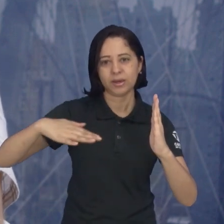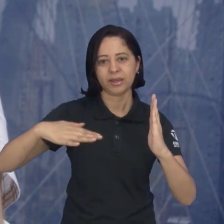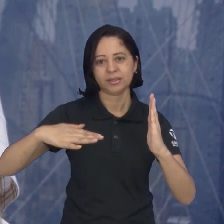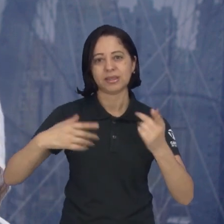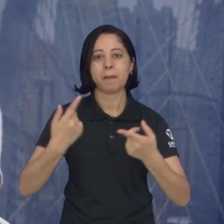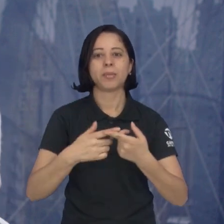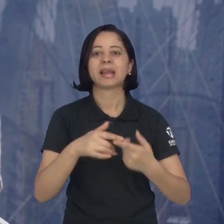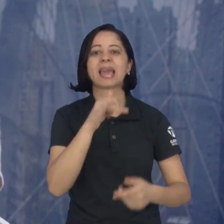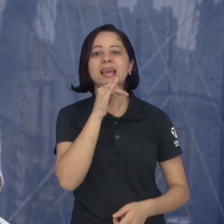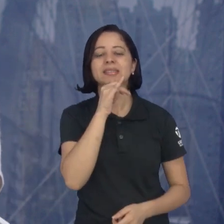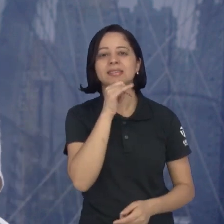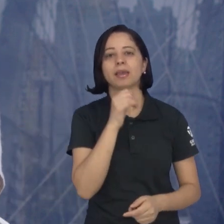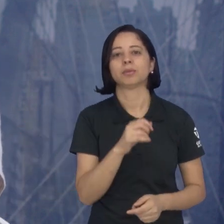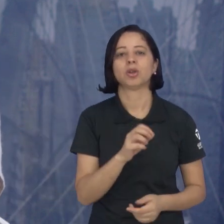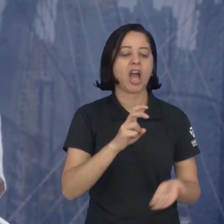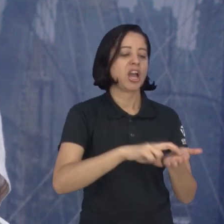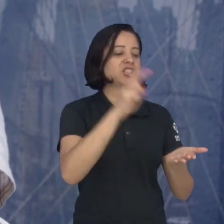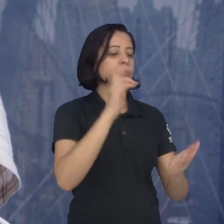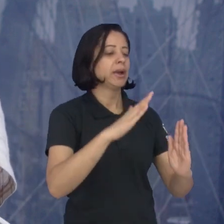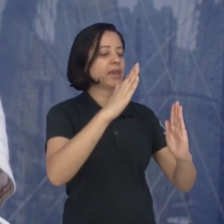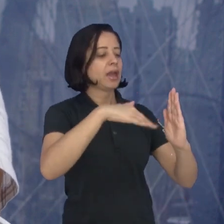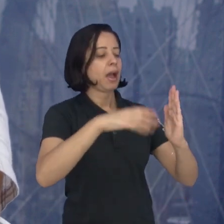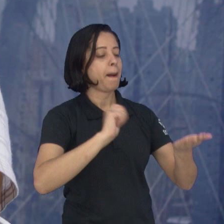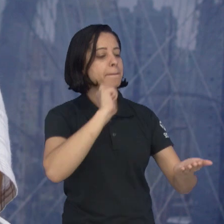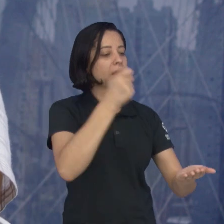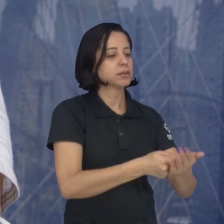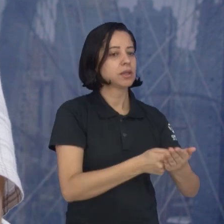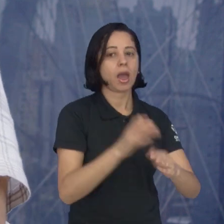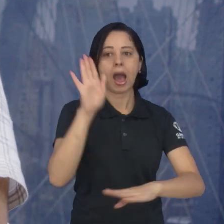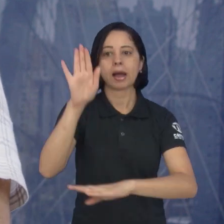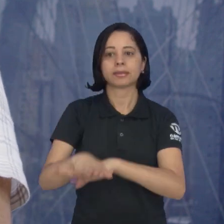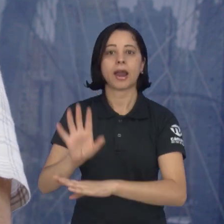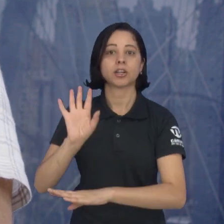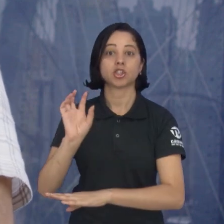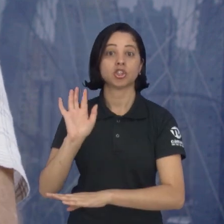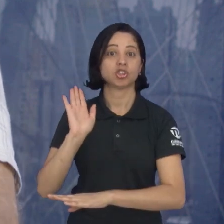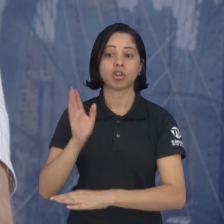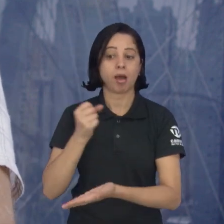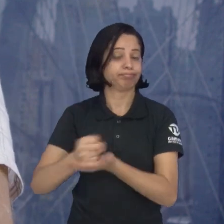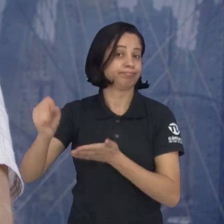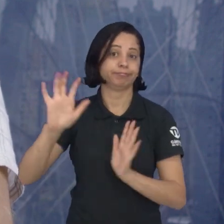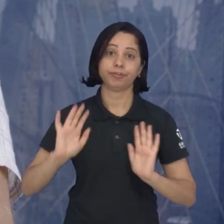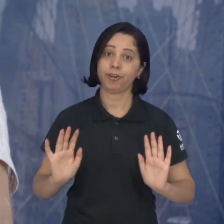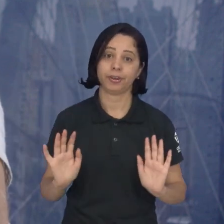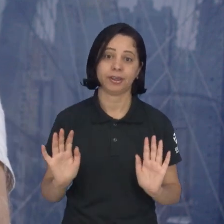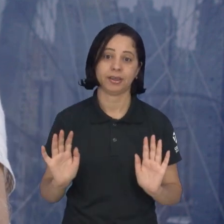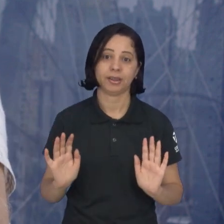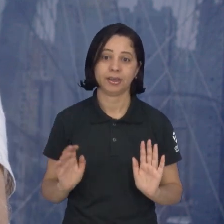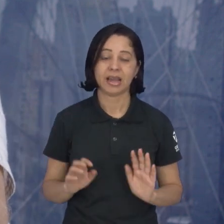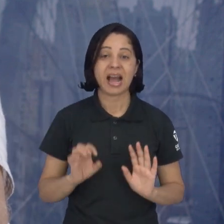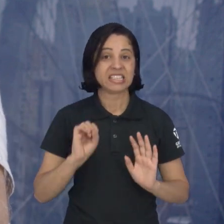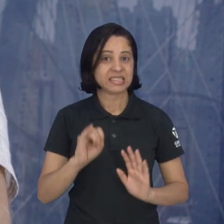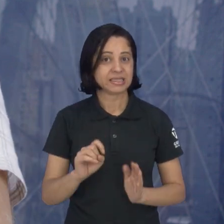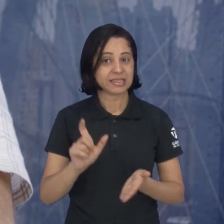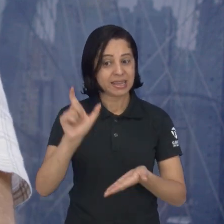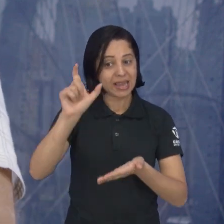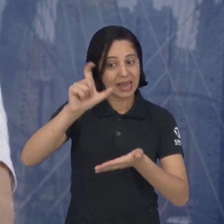de manhã, à tarde já está compensado. Não tem mais aquele negócio de 24 horas. Então, você pagando no cartão,